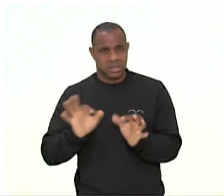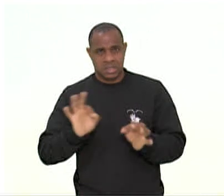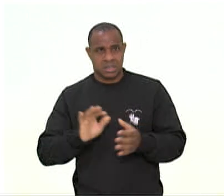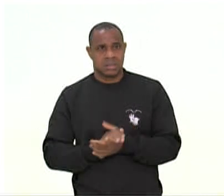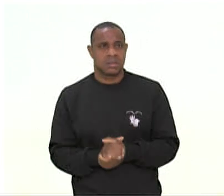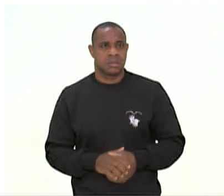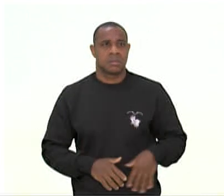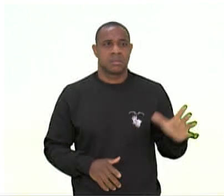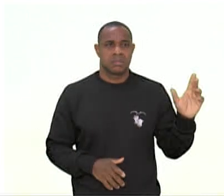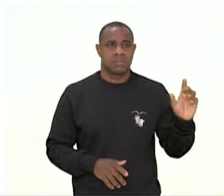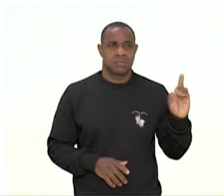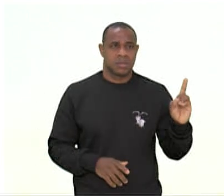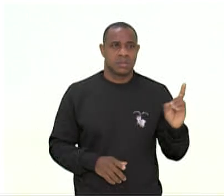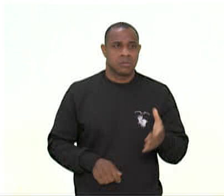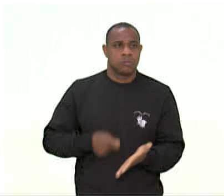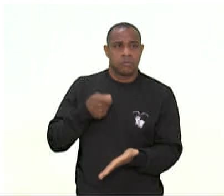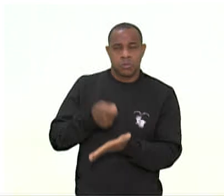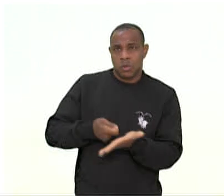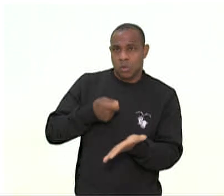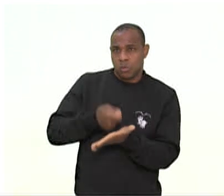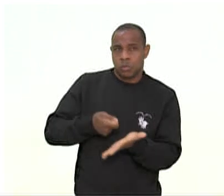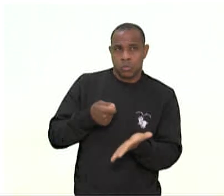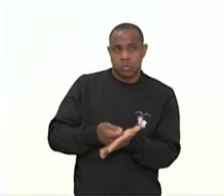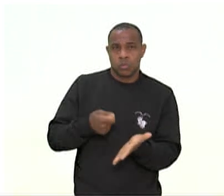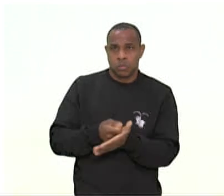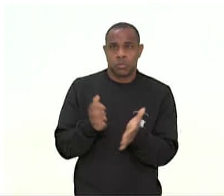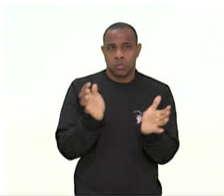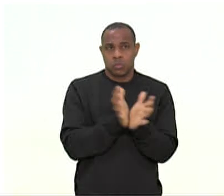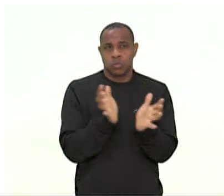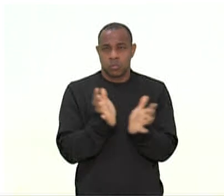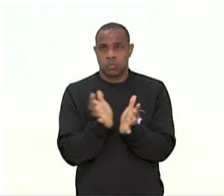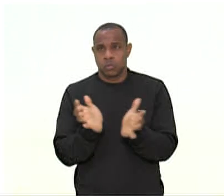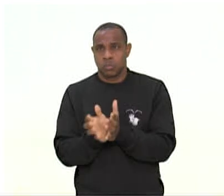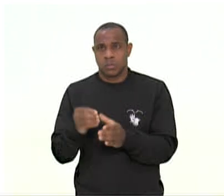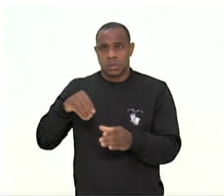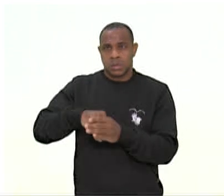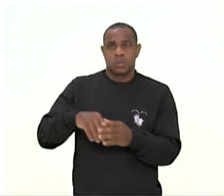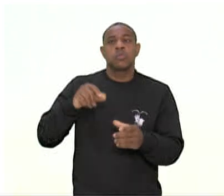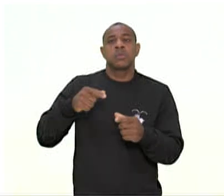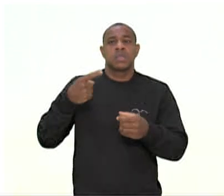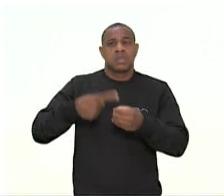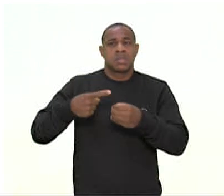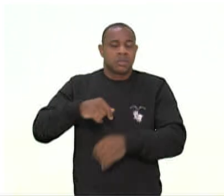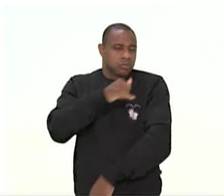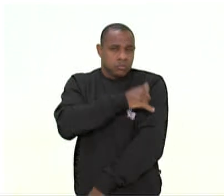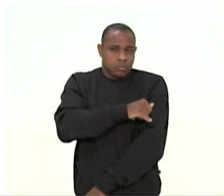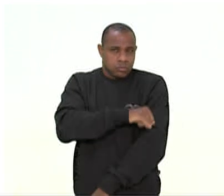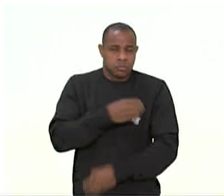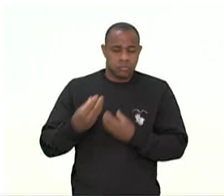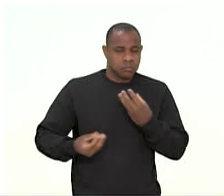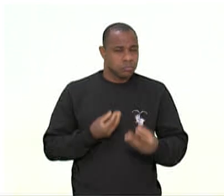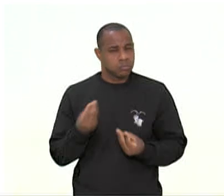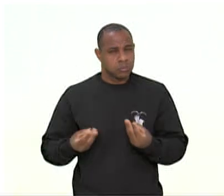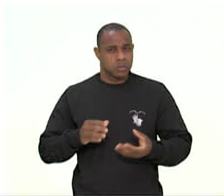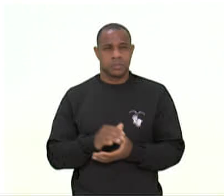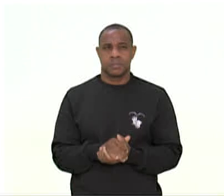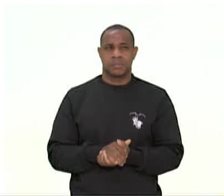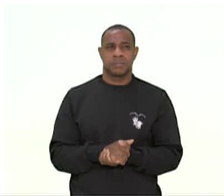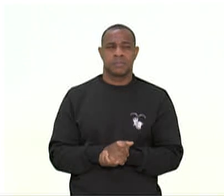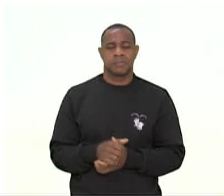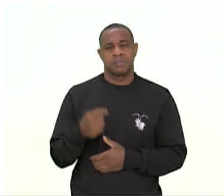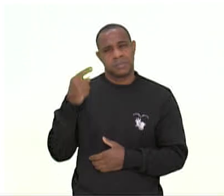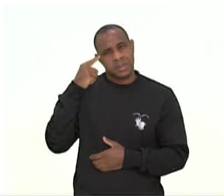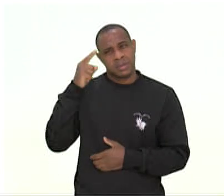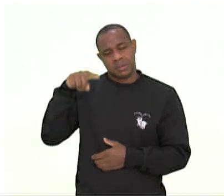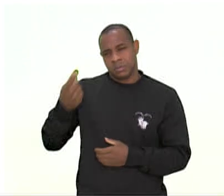uma luta de classes no cenário urbano do Rio de Janeiro? Ficamos na dúvida, hein? Pensa